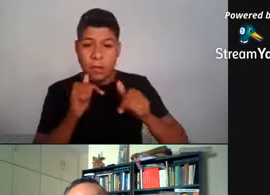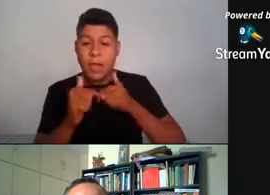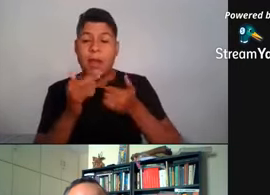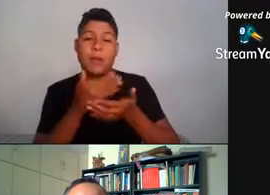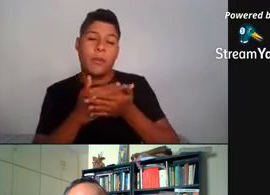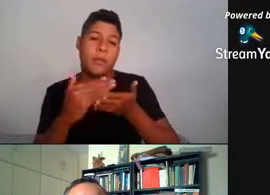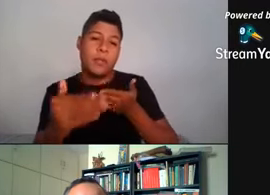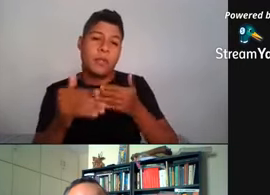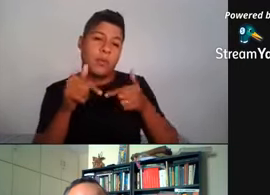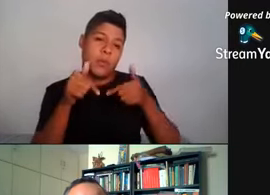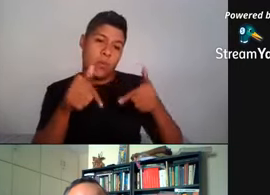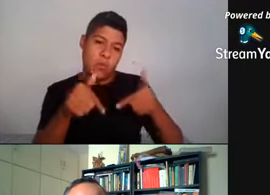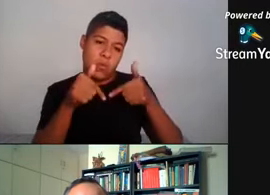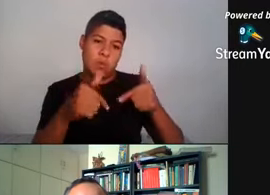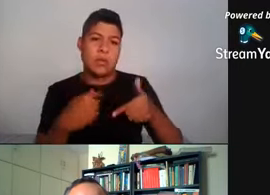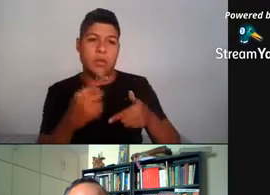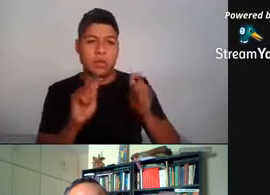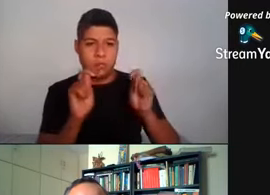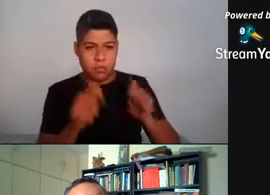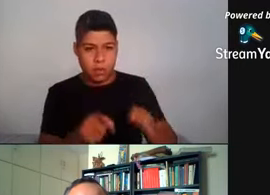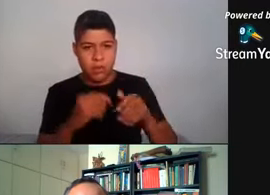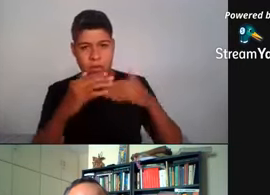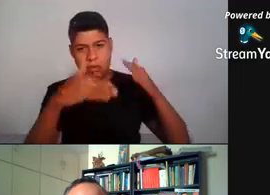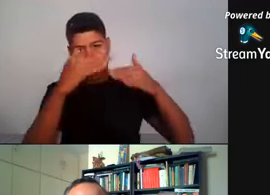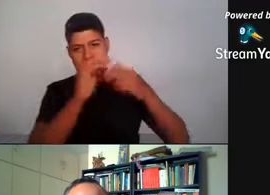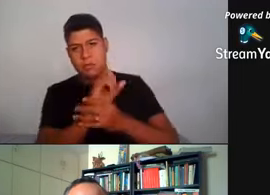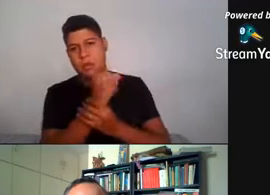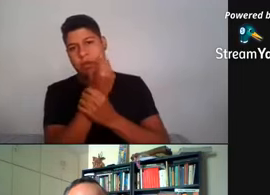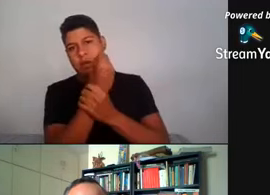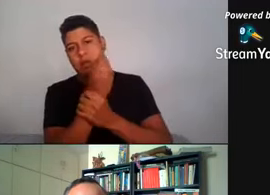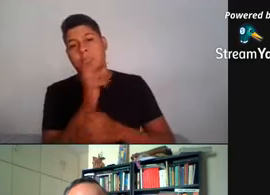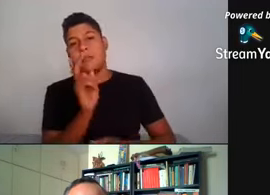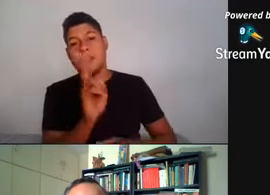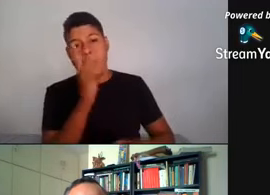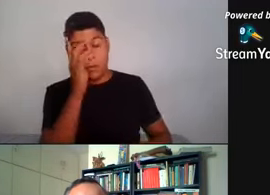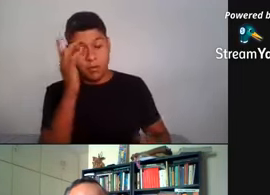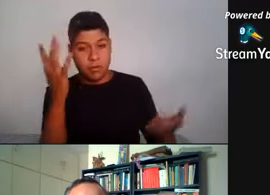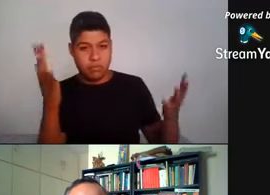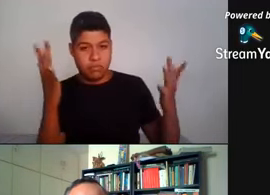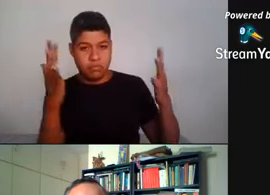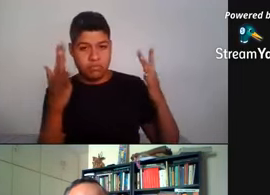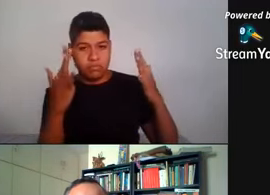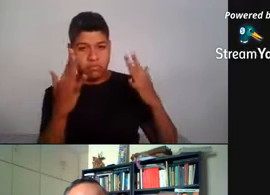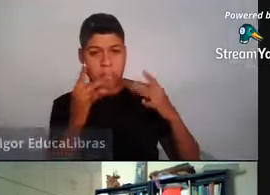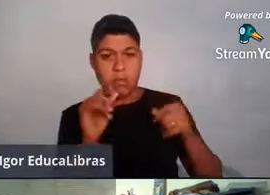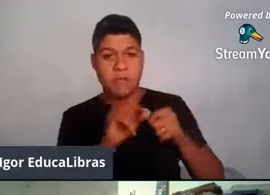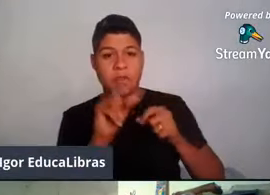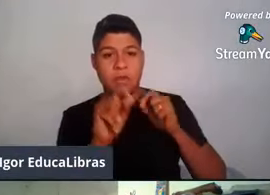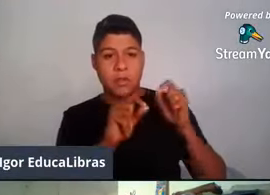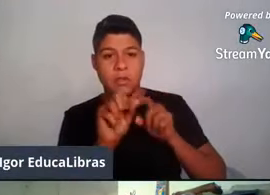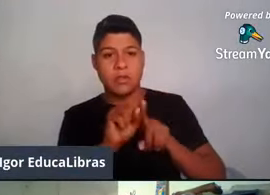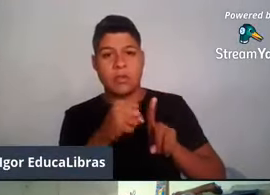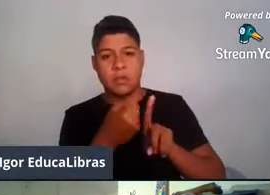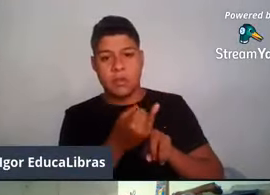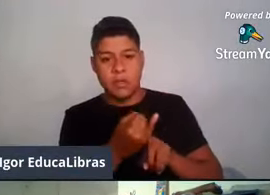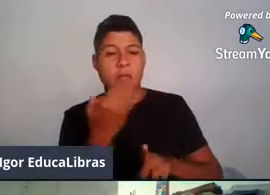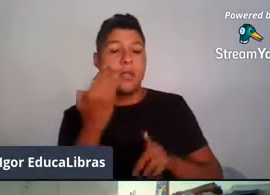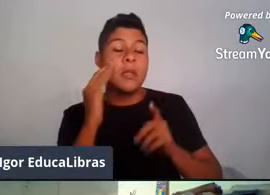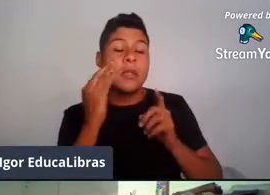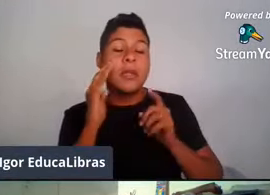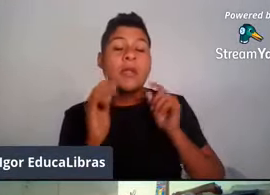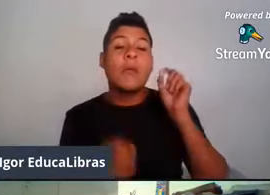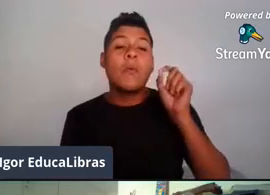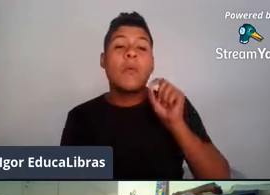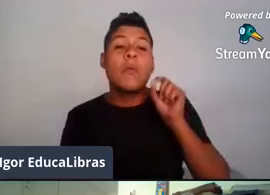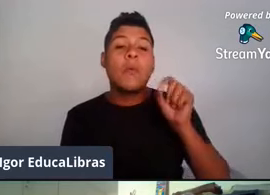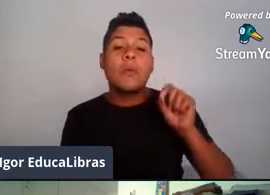começaram essa luta, e que a gente possa seguir firme, trazendo cada vez mais pessoas e fazendo com que a sociedade entenda que